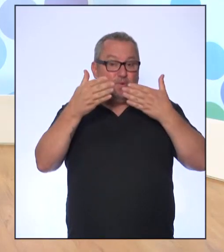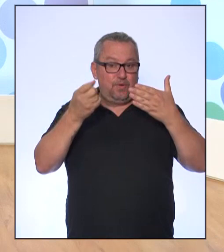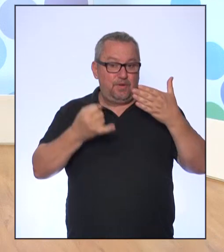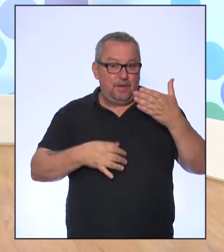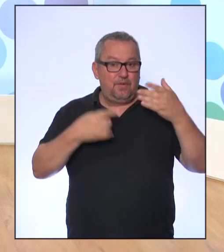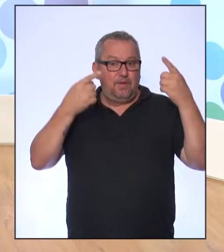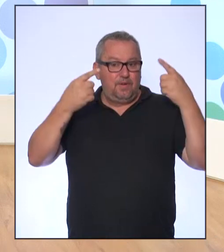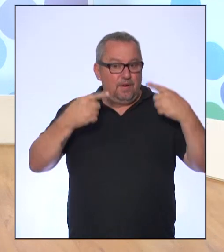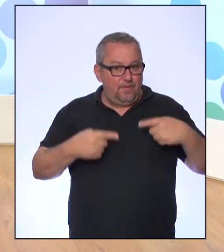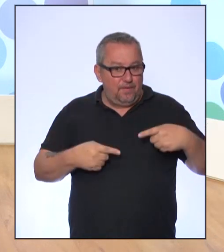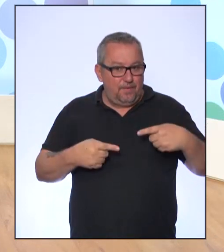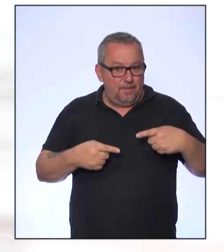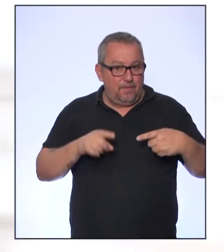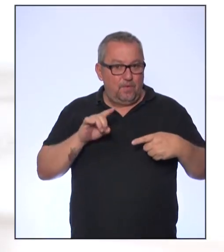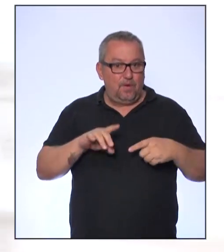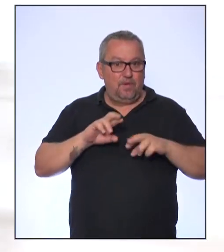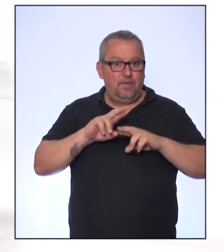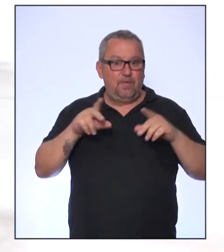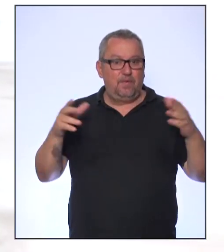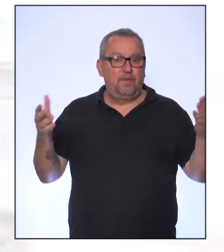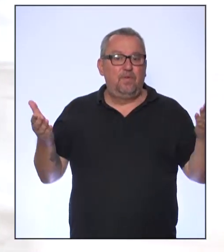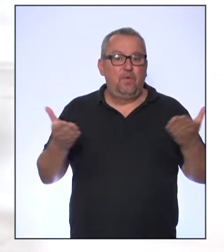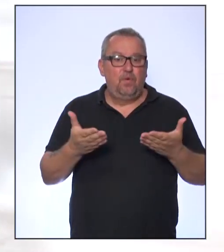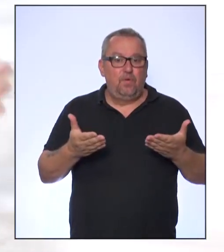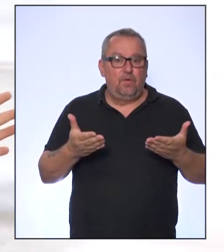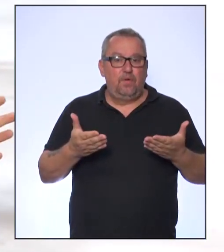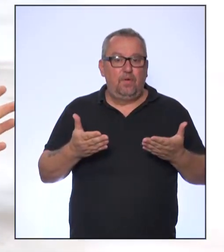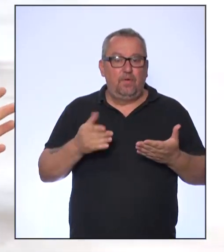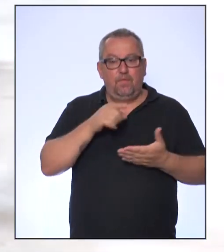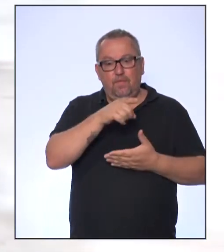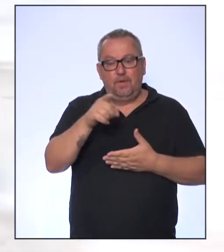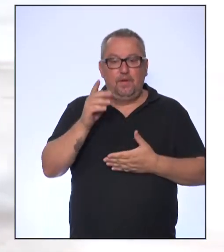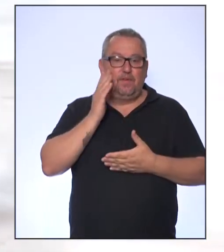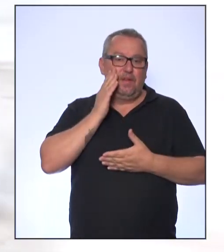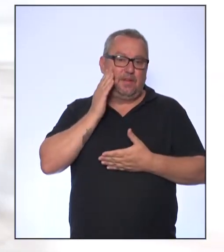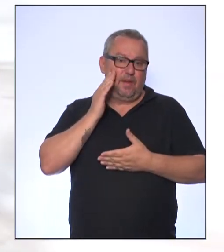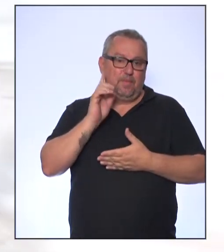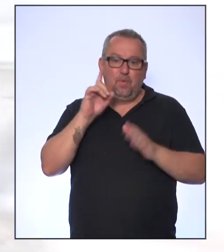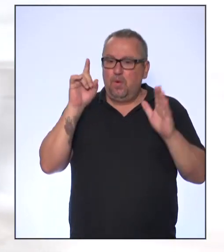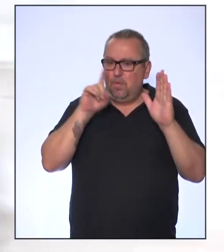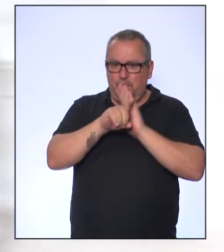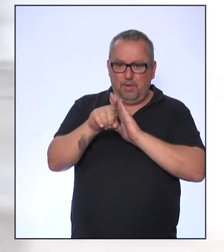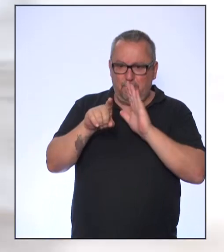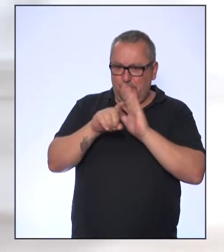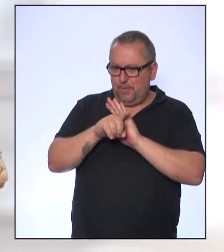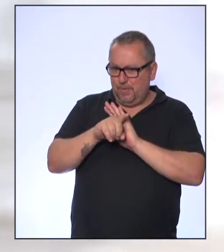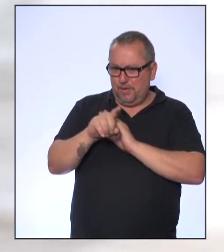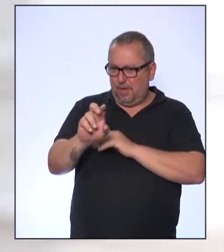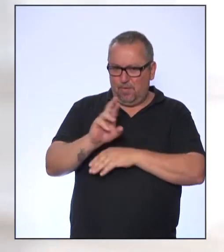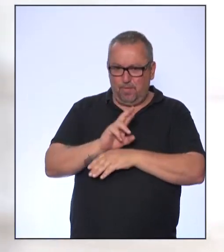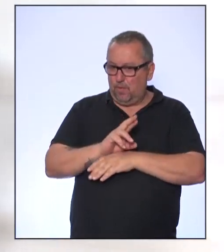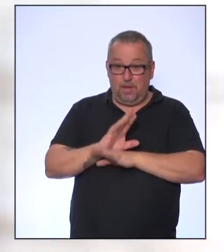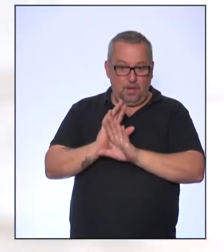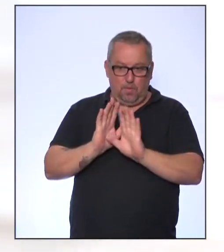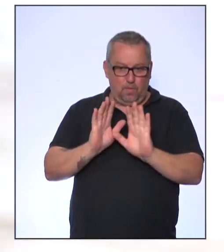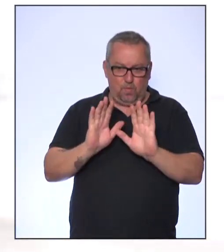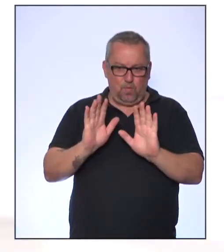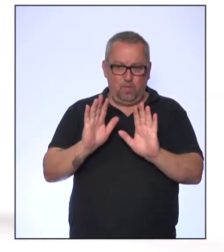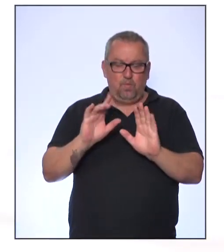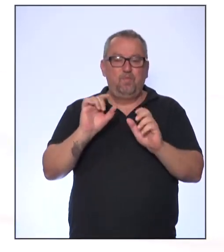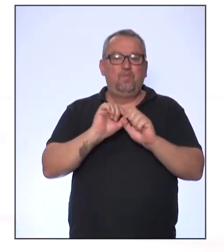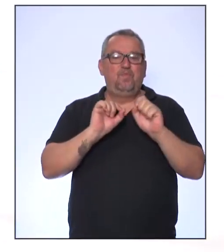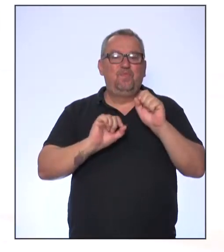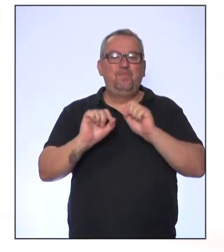vocês. Vamos lá? isso, só que vai ser diferente hoje. Como vocês já sabem, então não é uma pergunta e aí vocês respondem. Não. Nós vamos